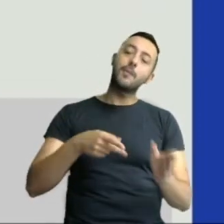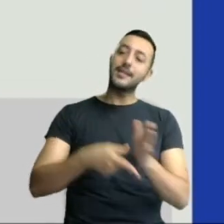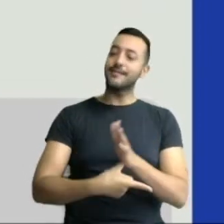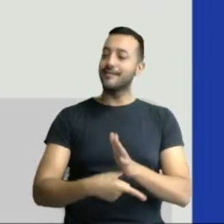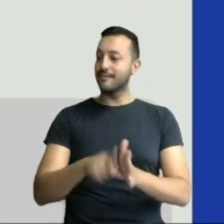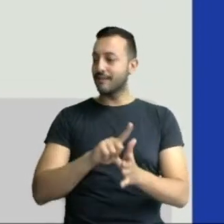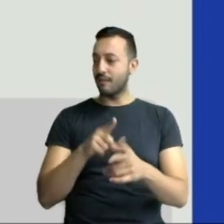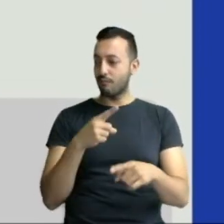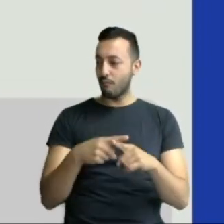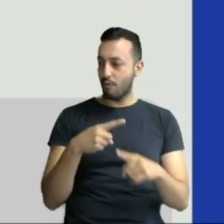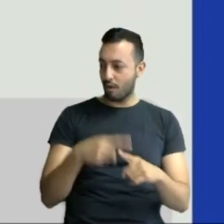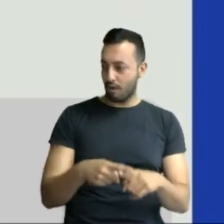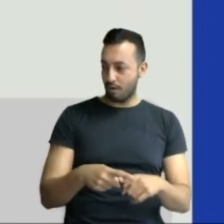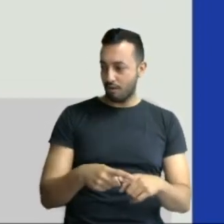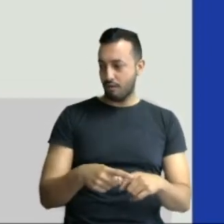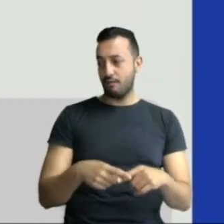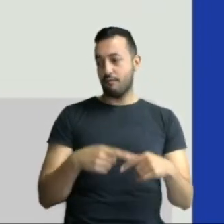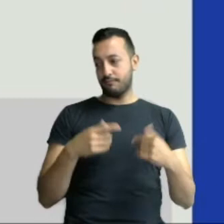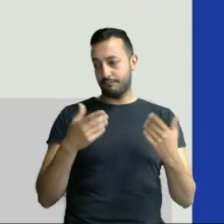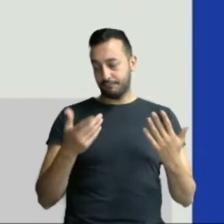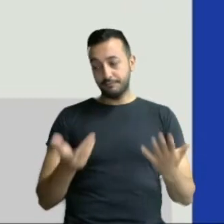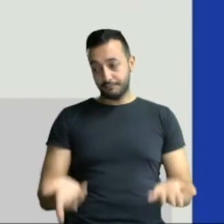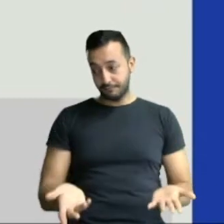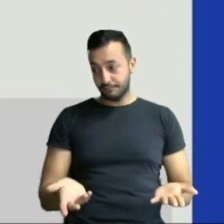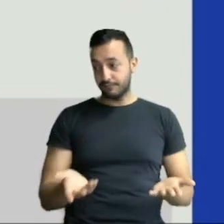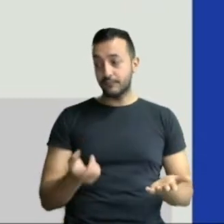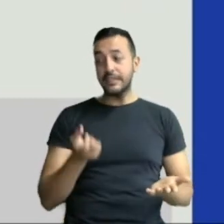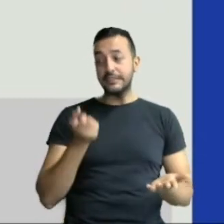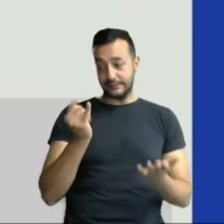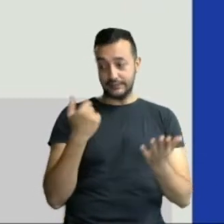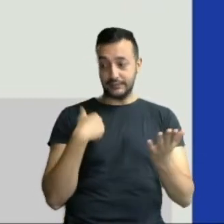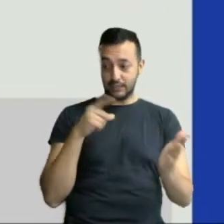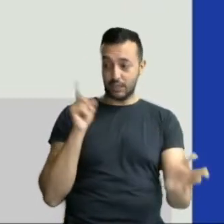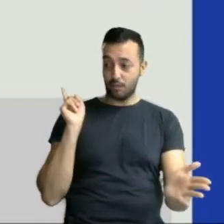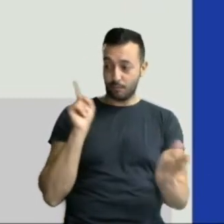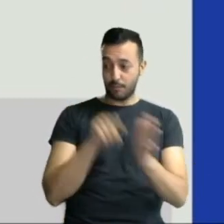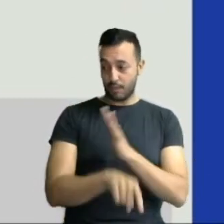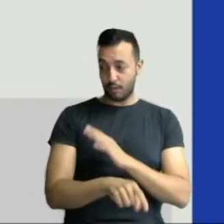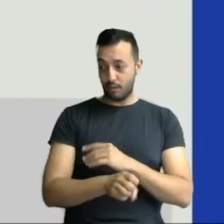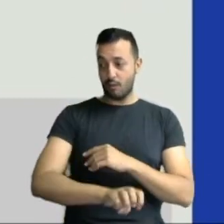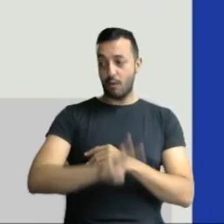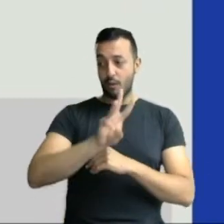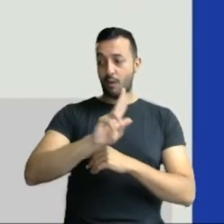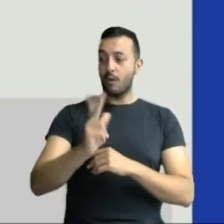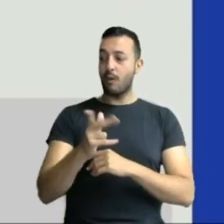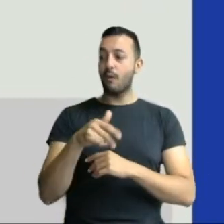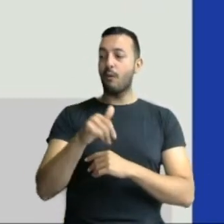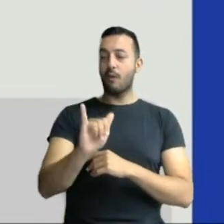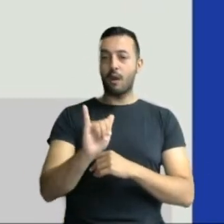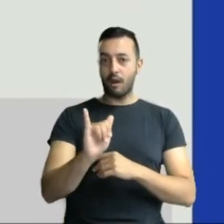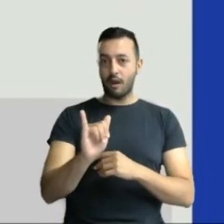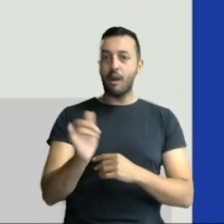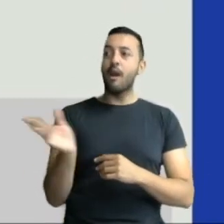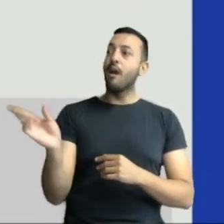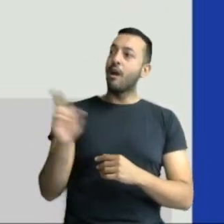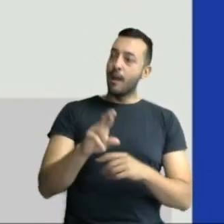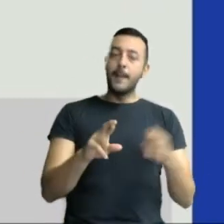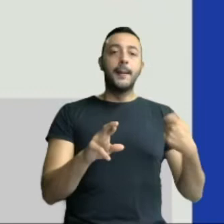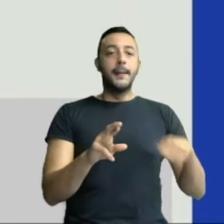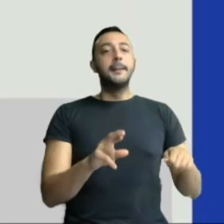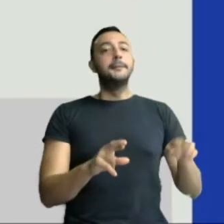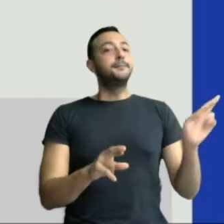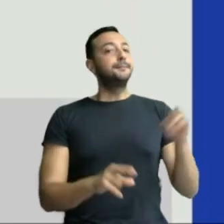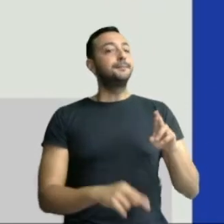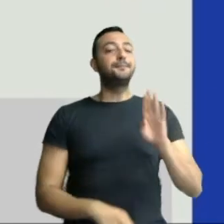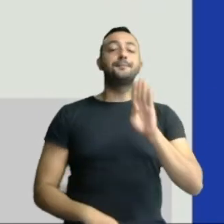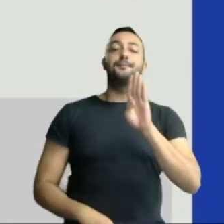tão cedo? Então, se eu estou perguntando com why, a resposta tem que ter o because,